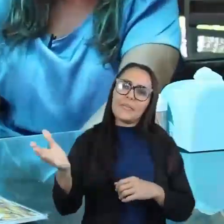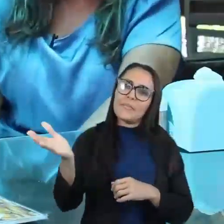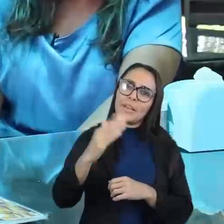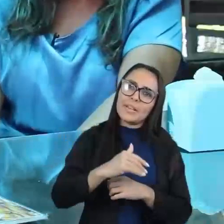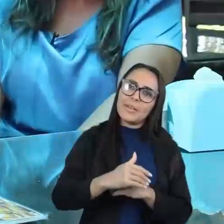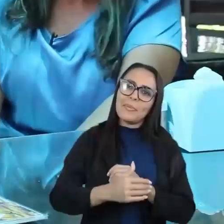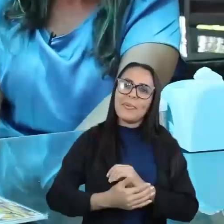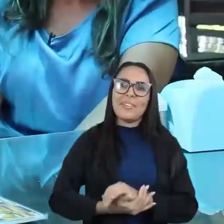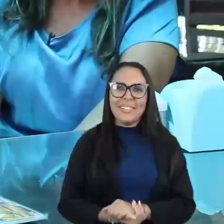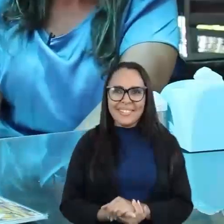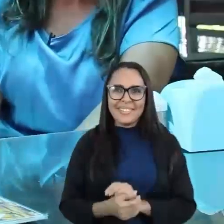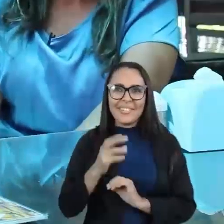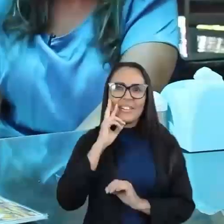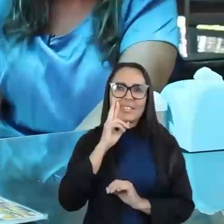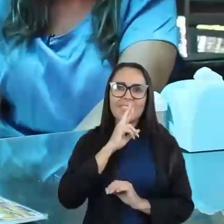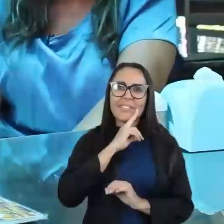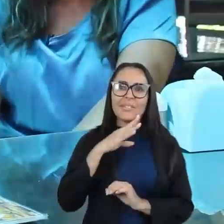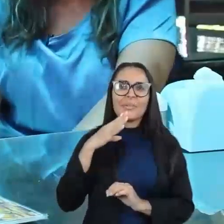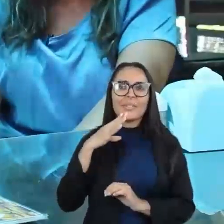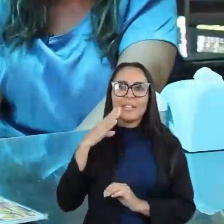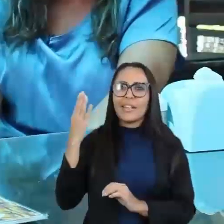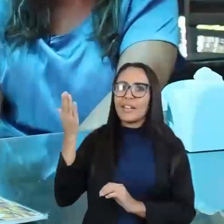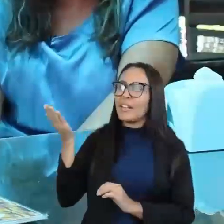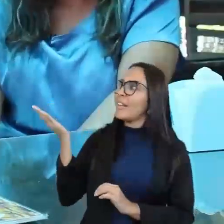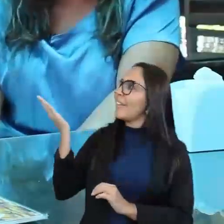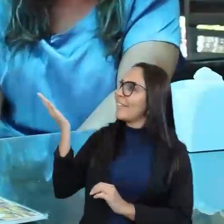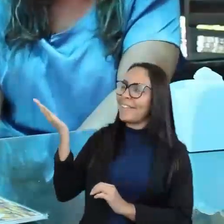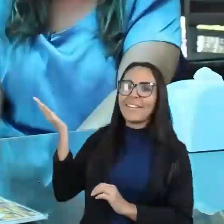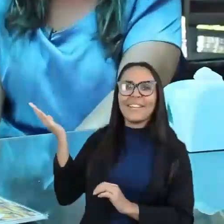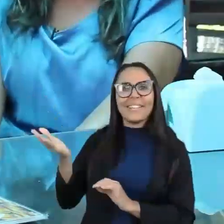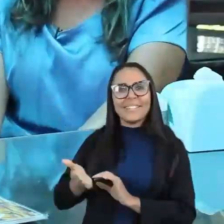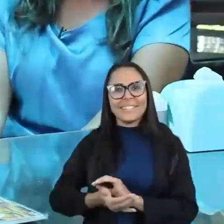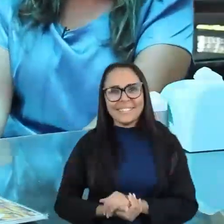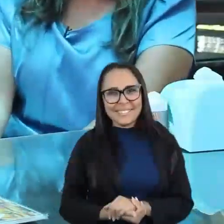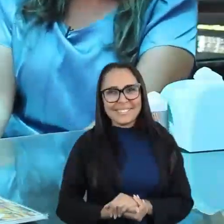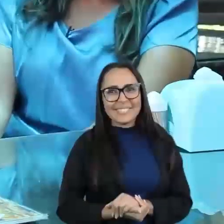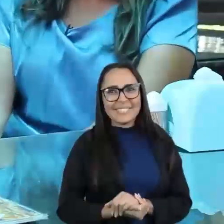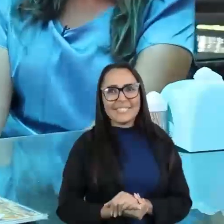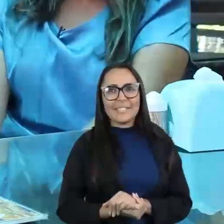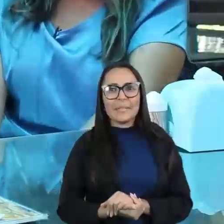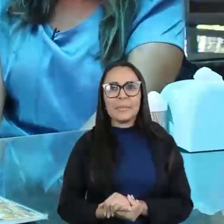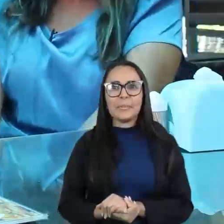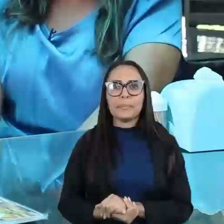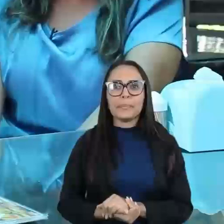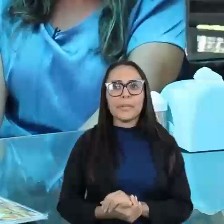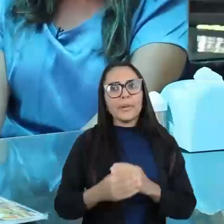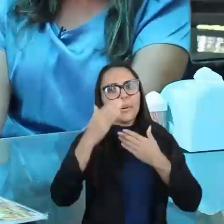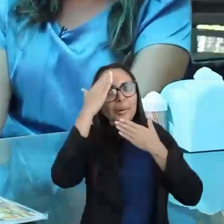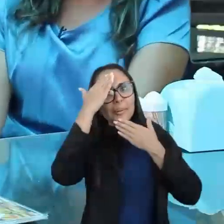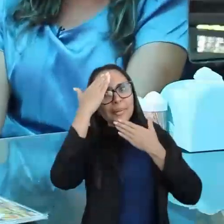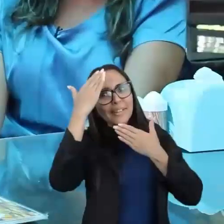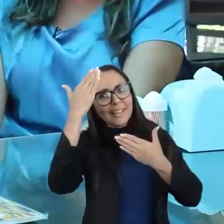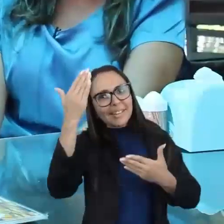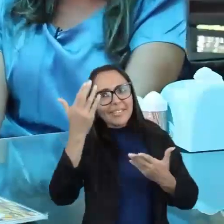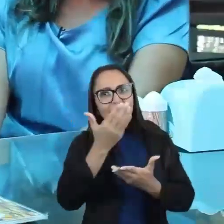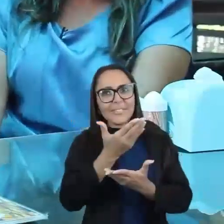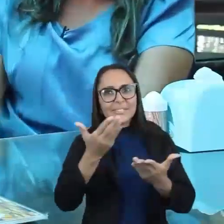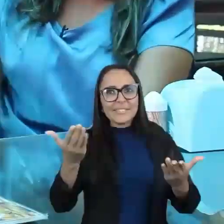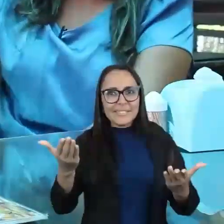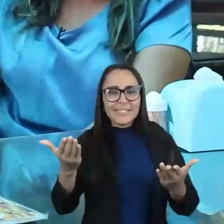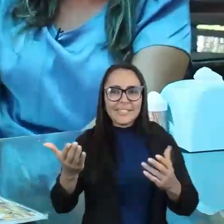passeando por aqui, dá uma passadinha aqui para conhecer o Tiago, conhecer vai ser atendido pela gente, viu? O comércio. Muito obrigada, viu, Tiago? Muito